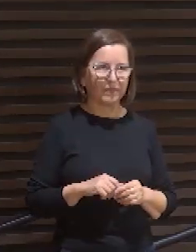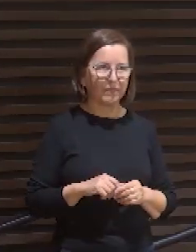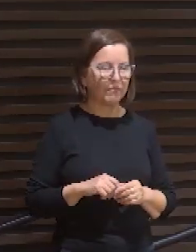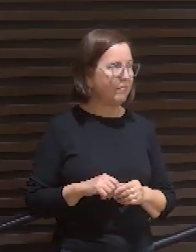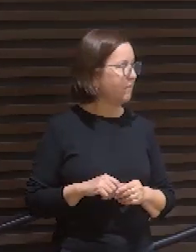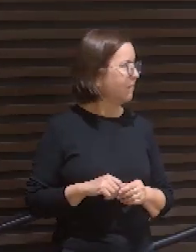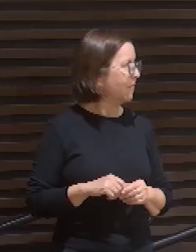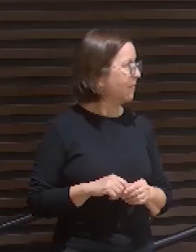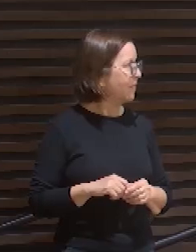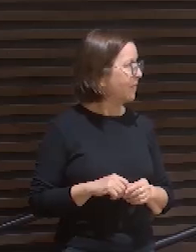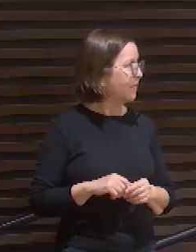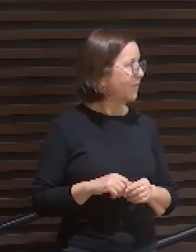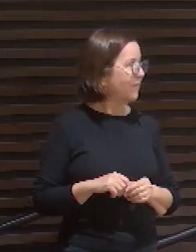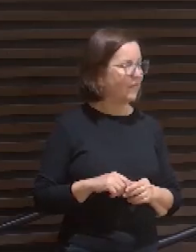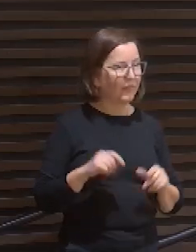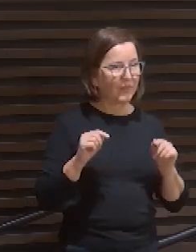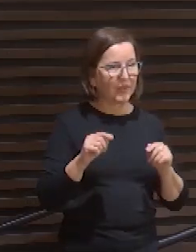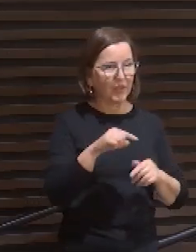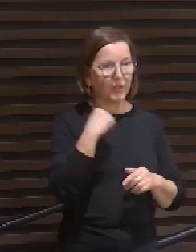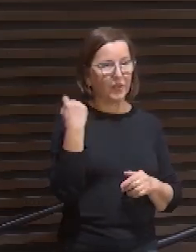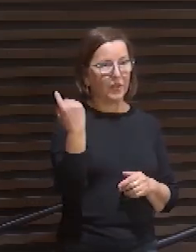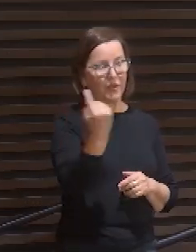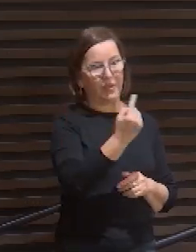aqui nós temos um